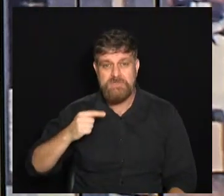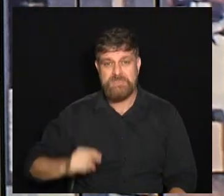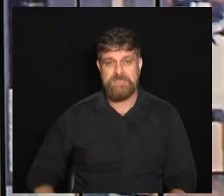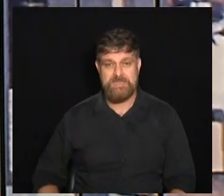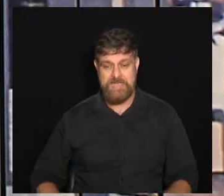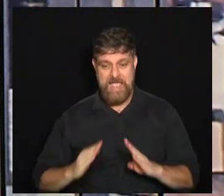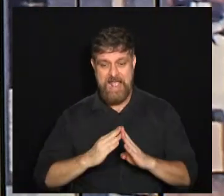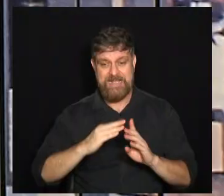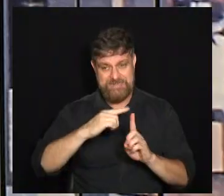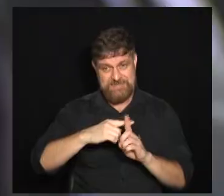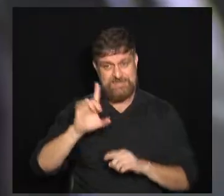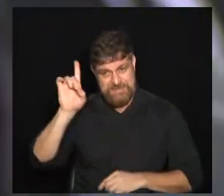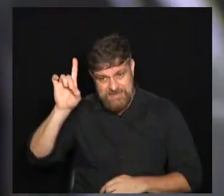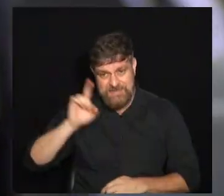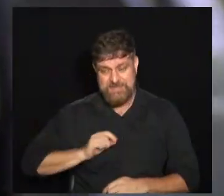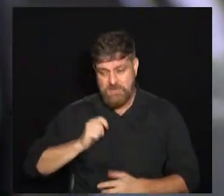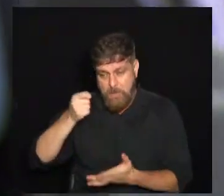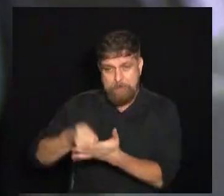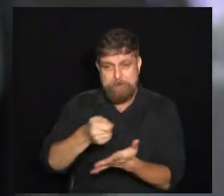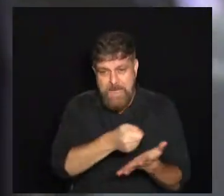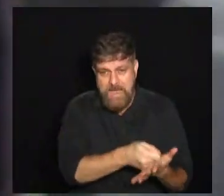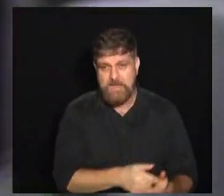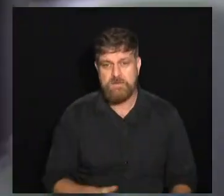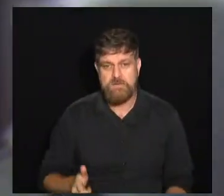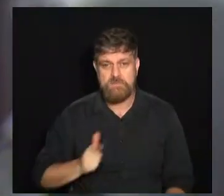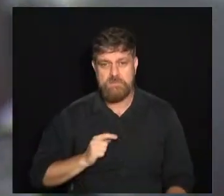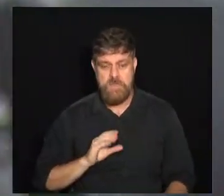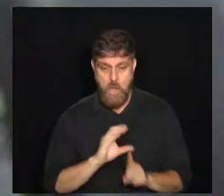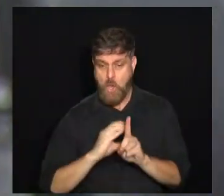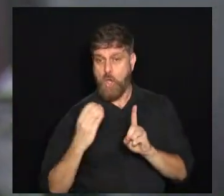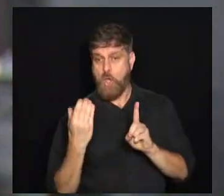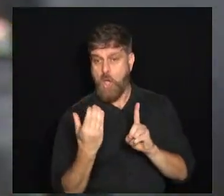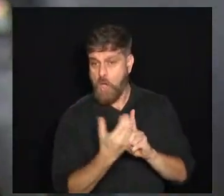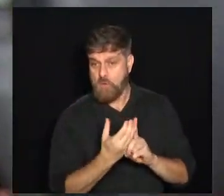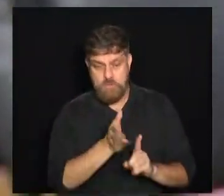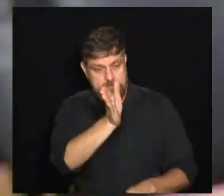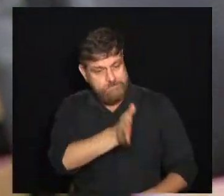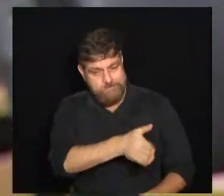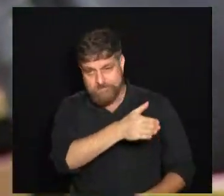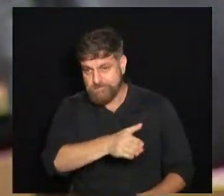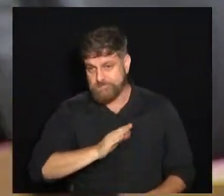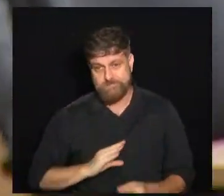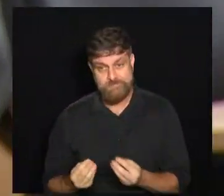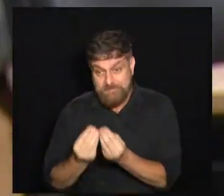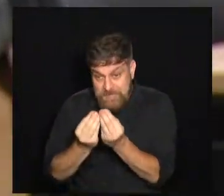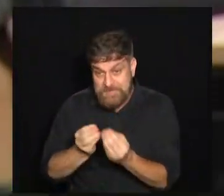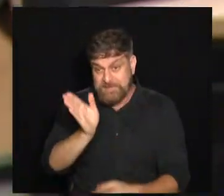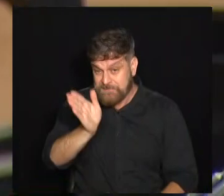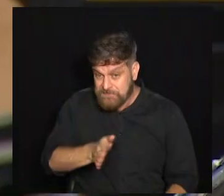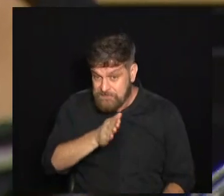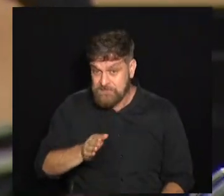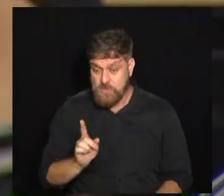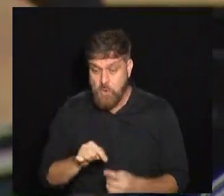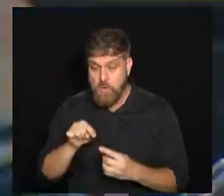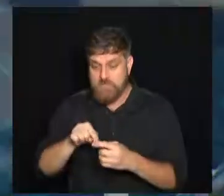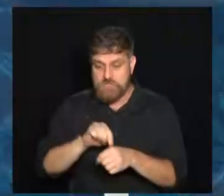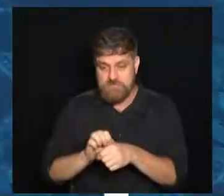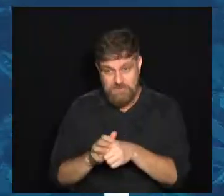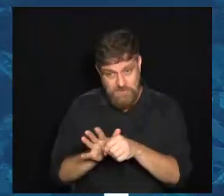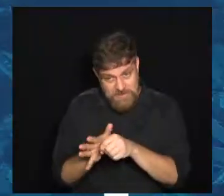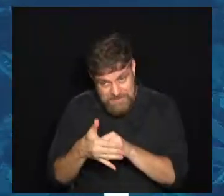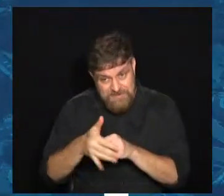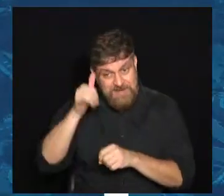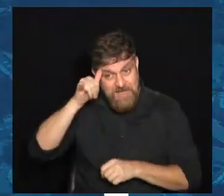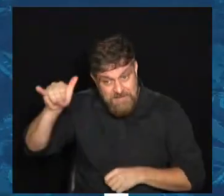templos religiosos. Com a suspensão de cultos religiosos como forma de prevenção ao coronavírus, o vereador